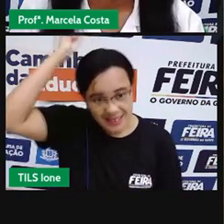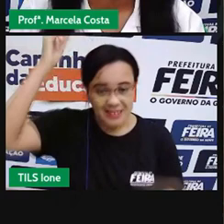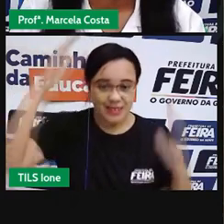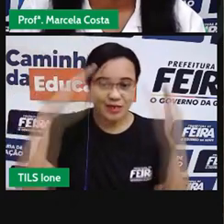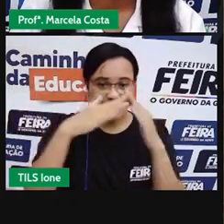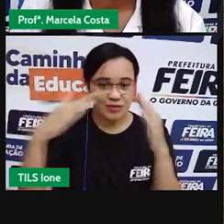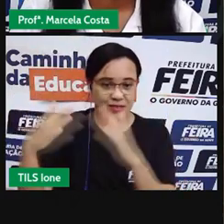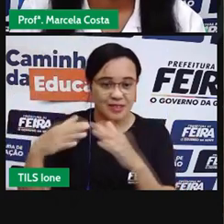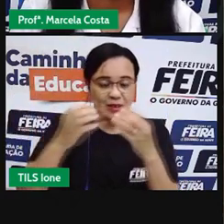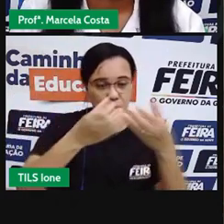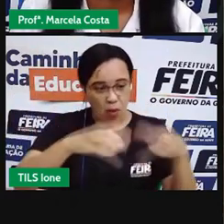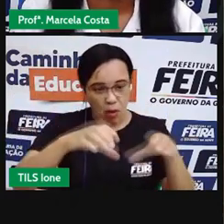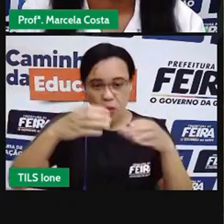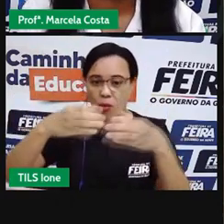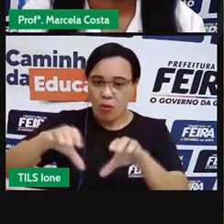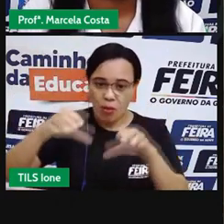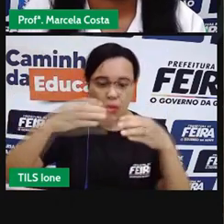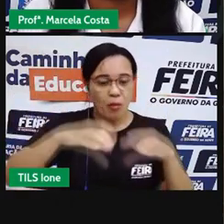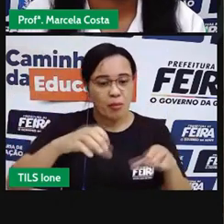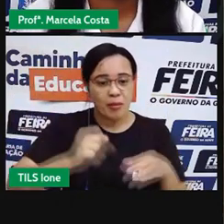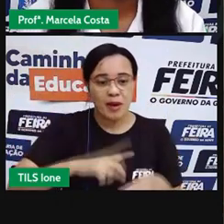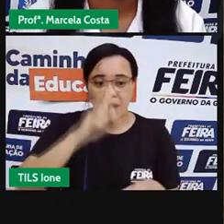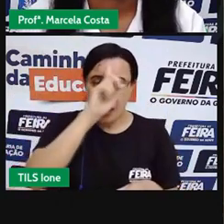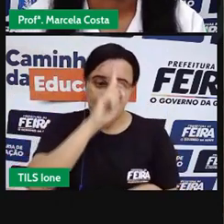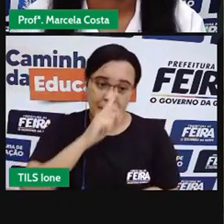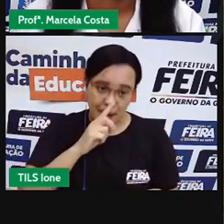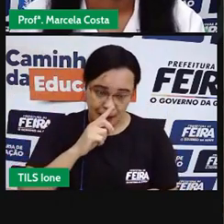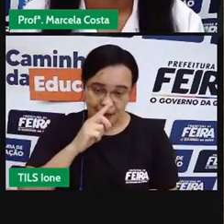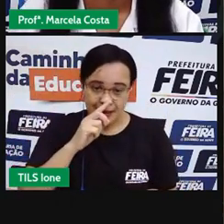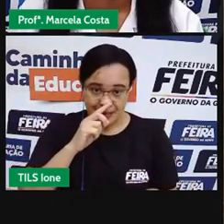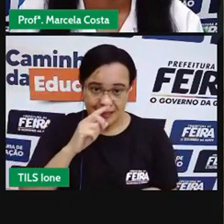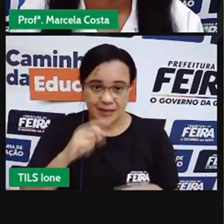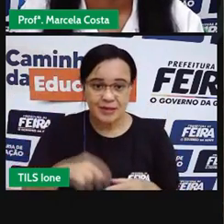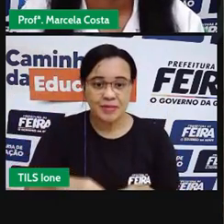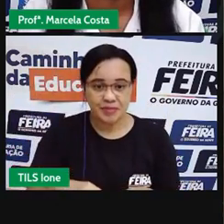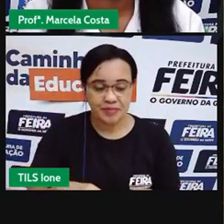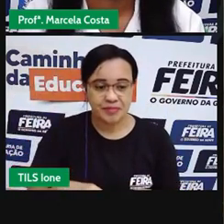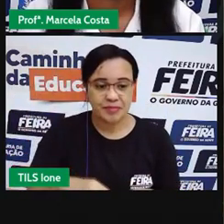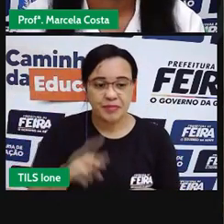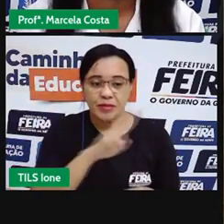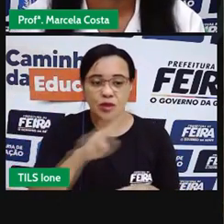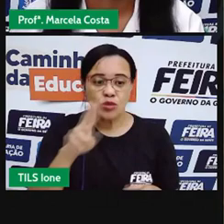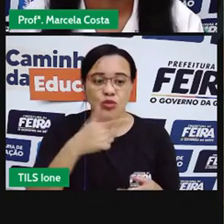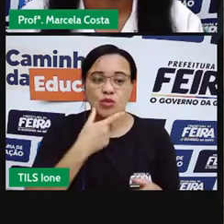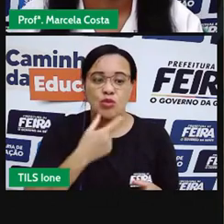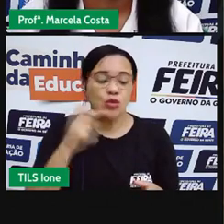vizinho bota ovo amarelinho. Bia Vilela.